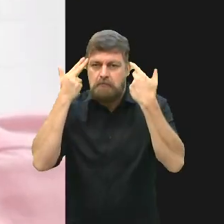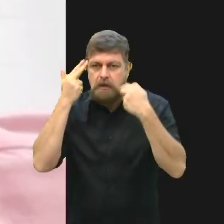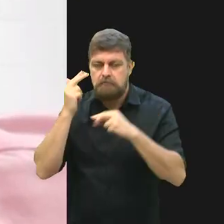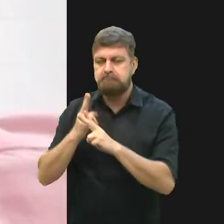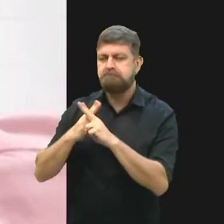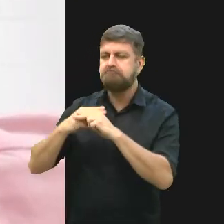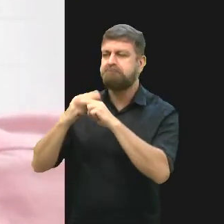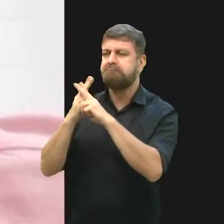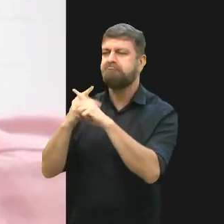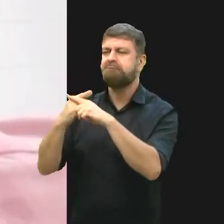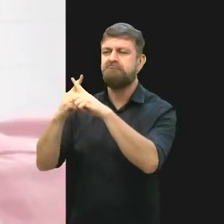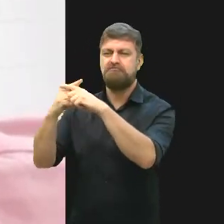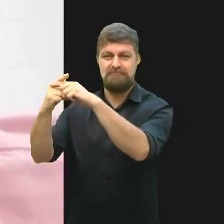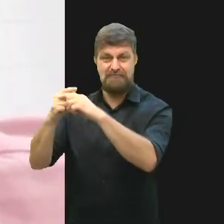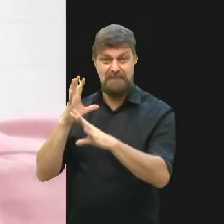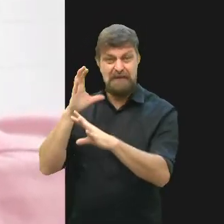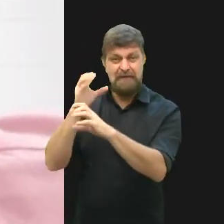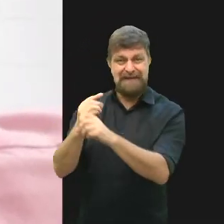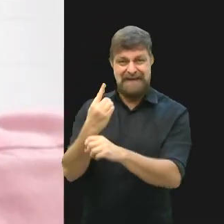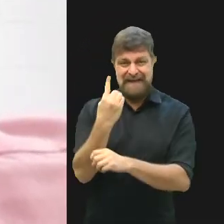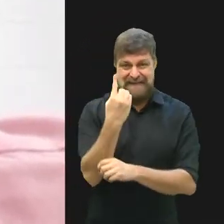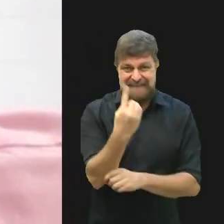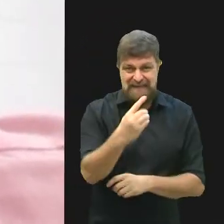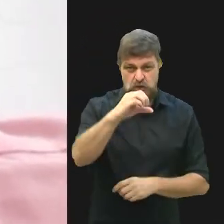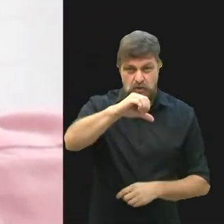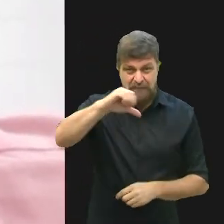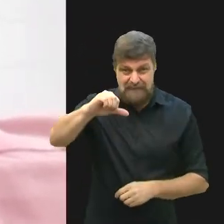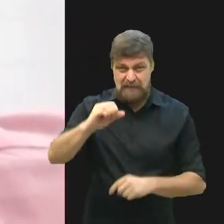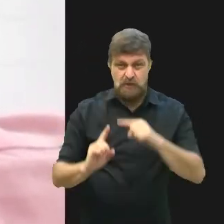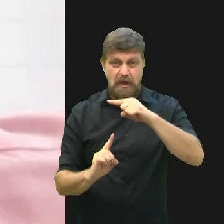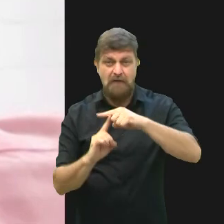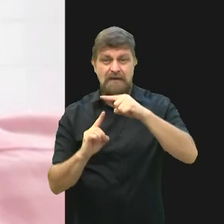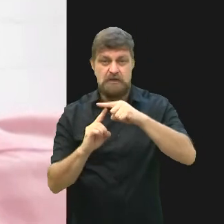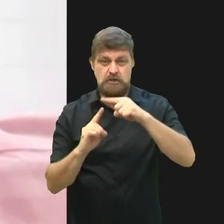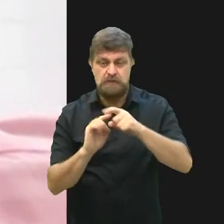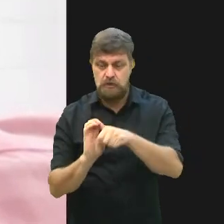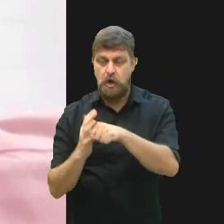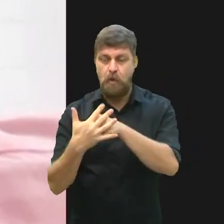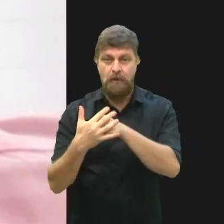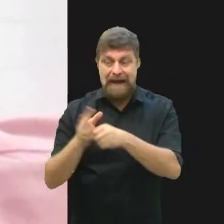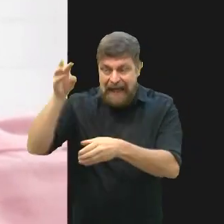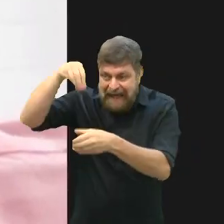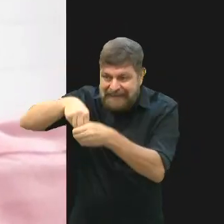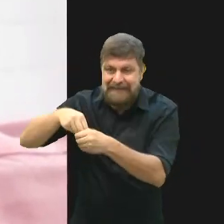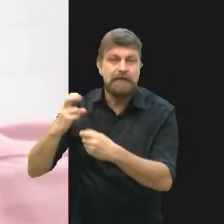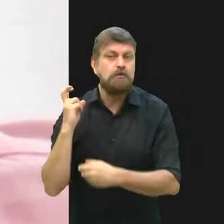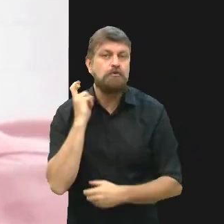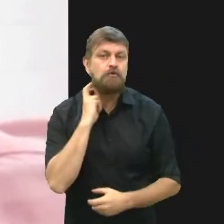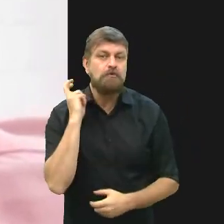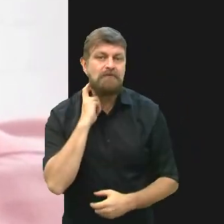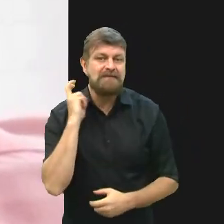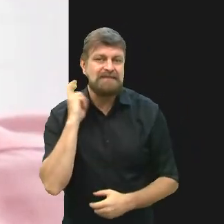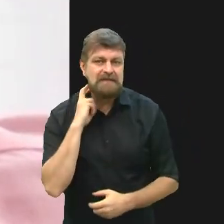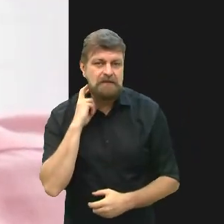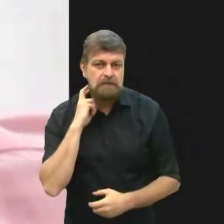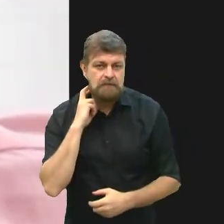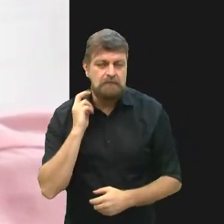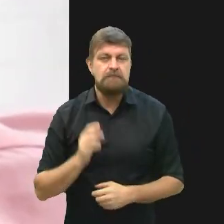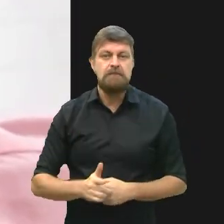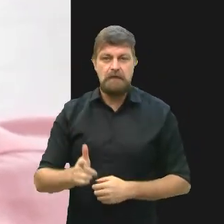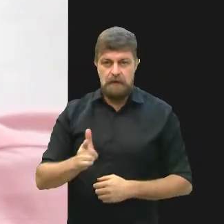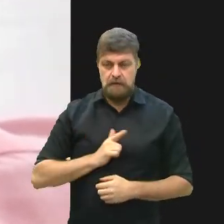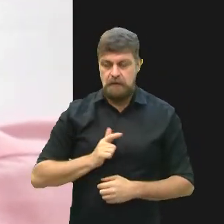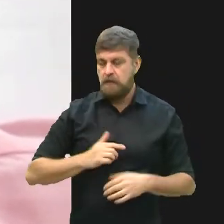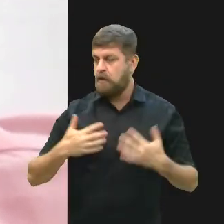Na verdade, existem 199 tipos de coronavírus, além do Covid-19.